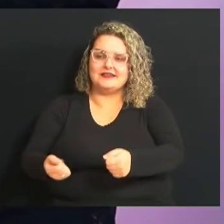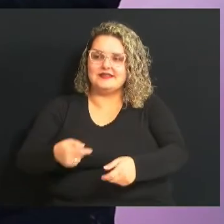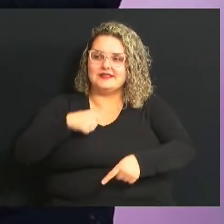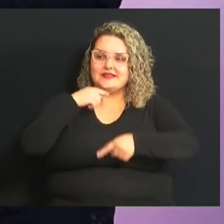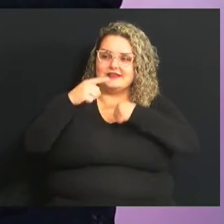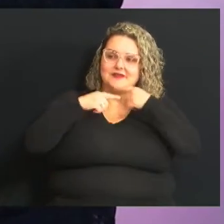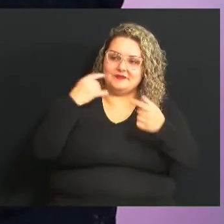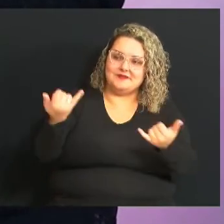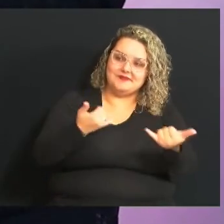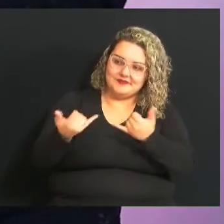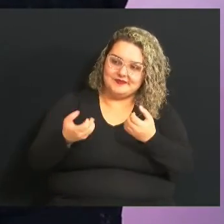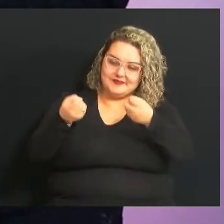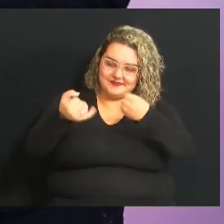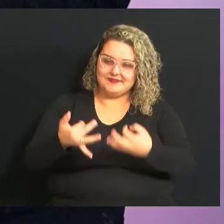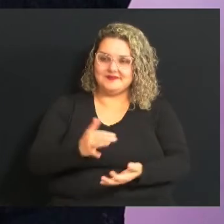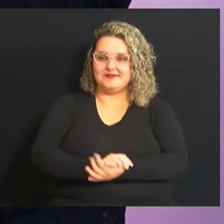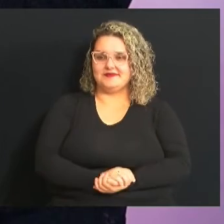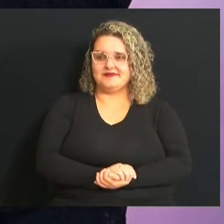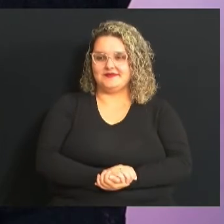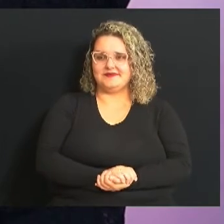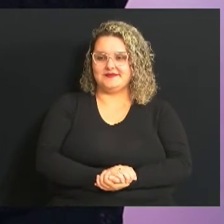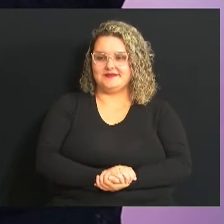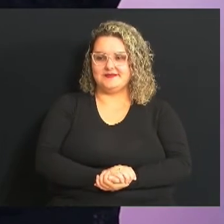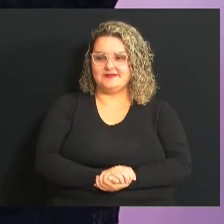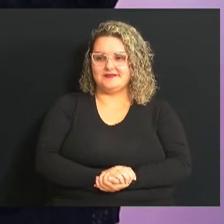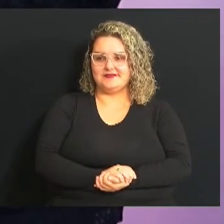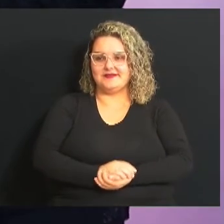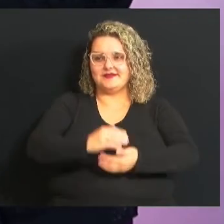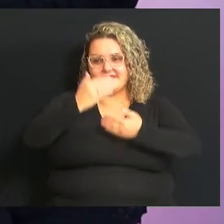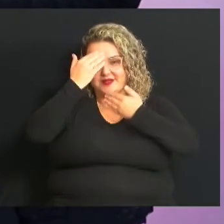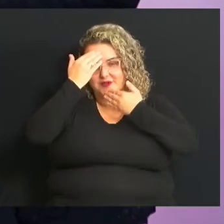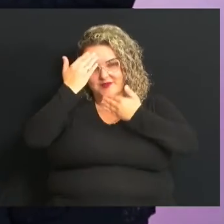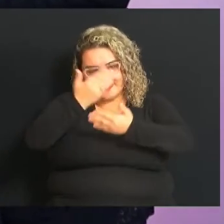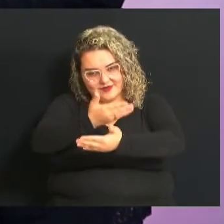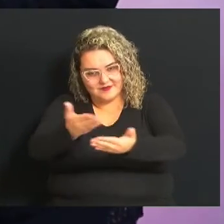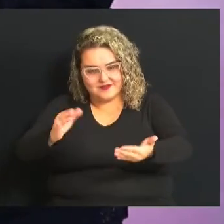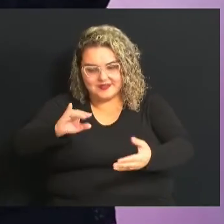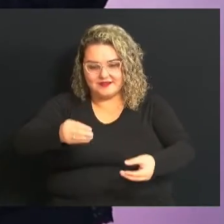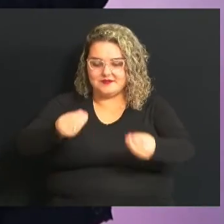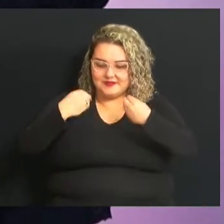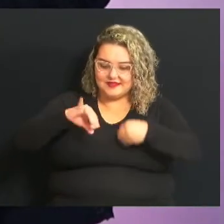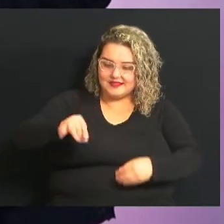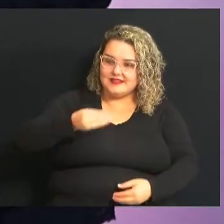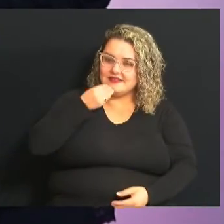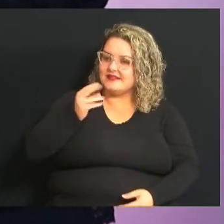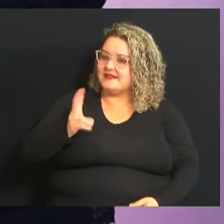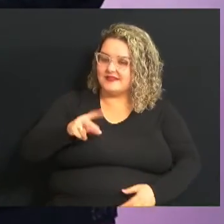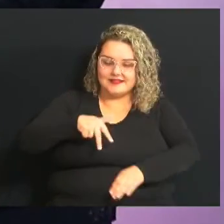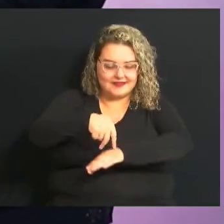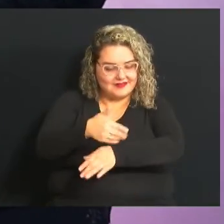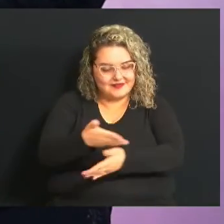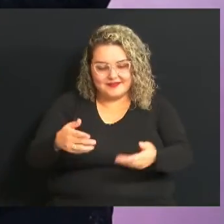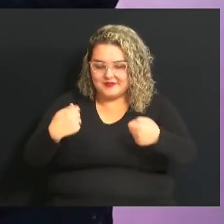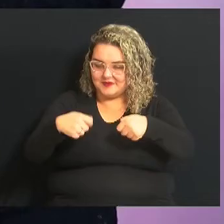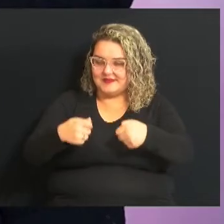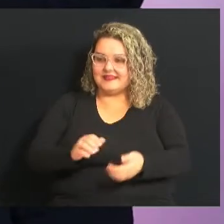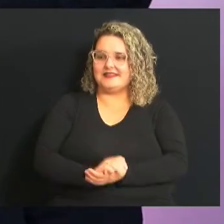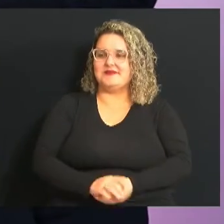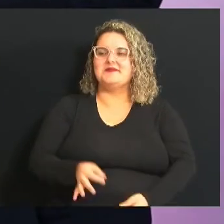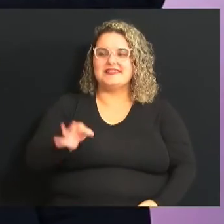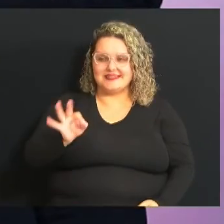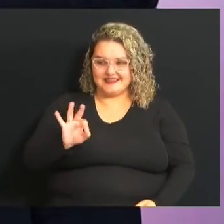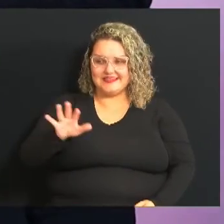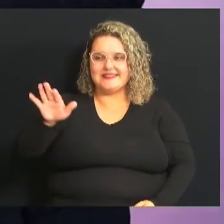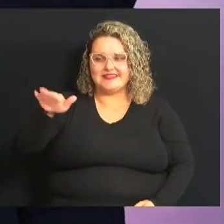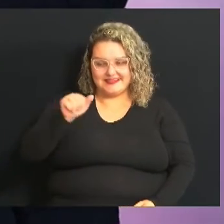essas orientações. Muito obrigado a vocês pela oportunidade e sempre estou à disposição quando precisarem. Pode ter certeza que a gente